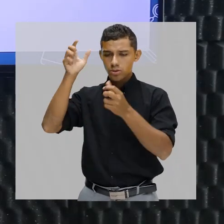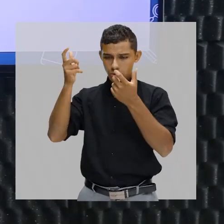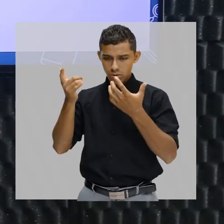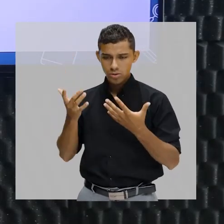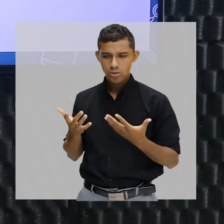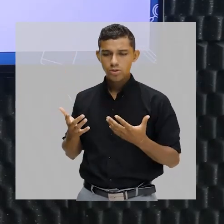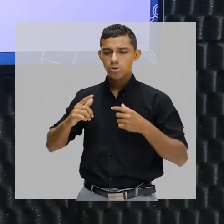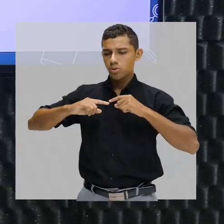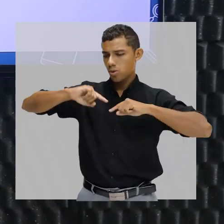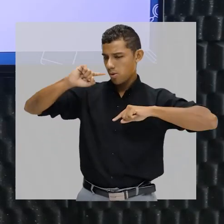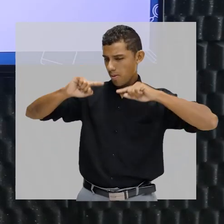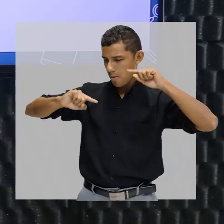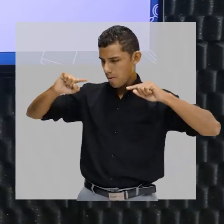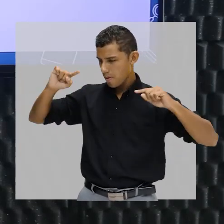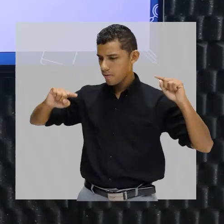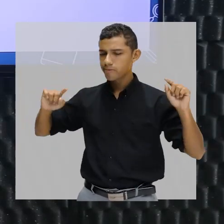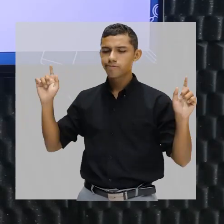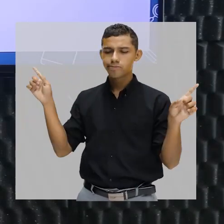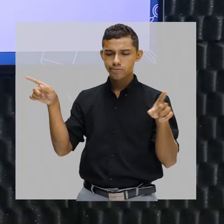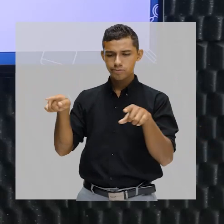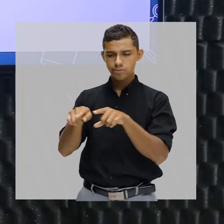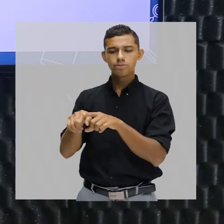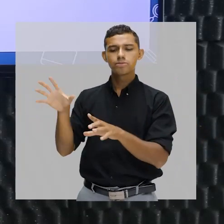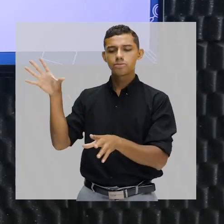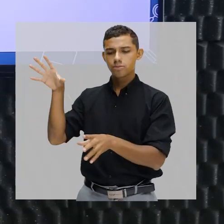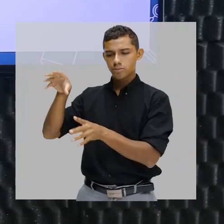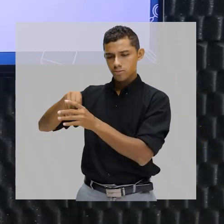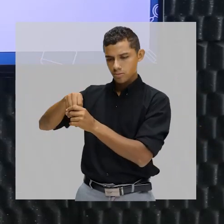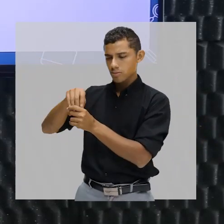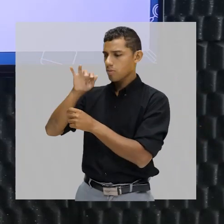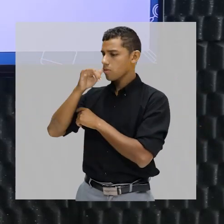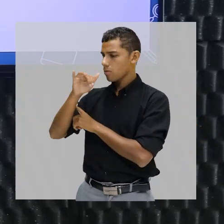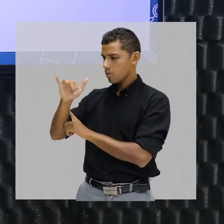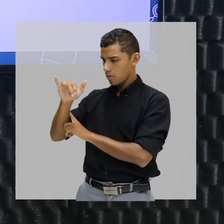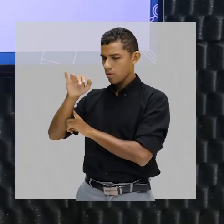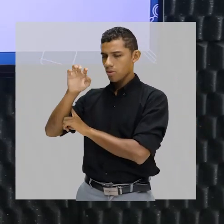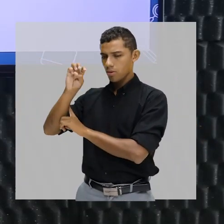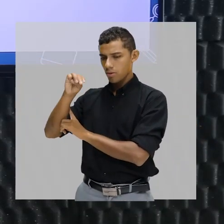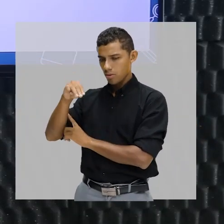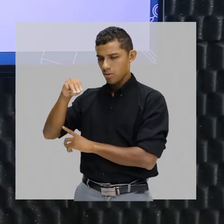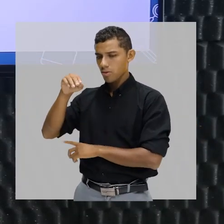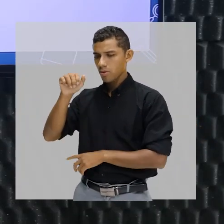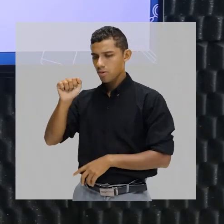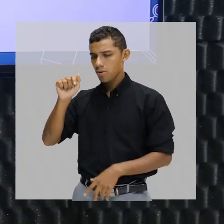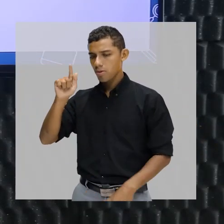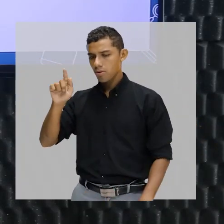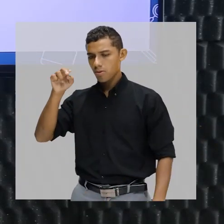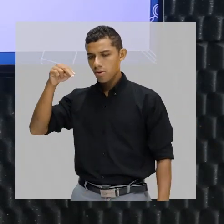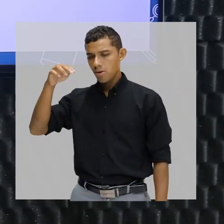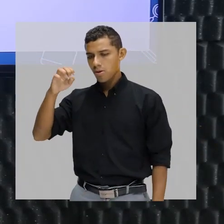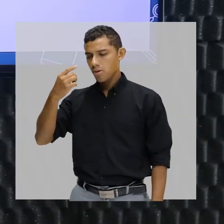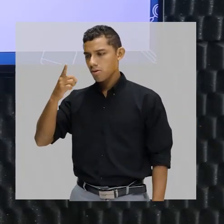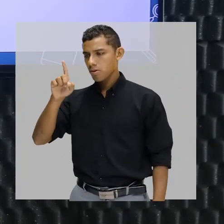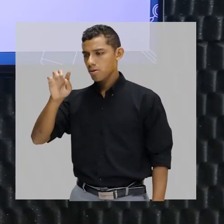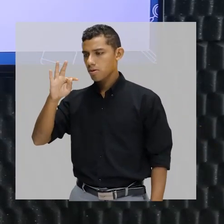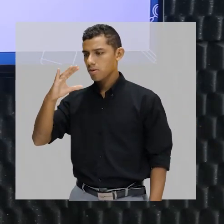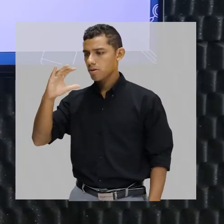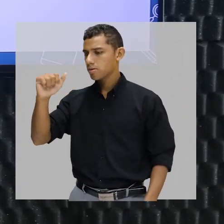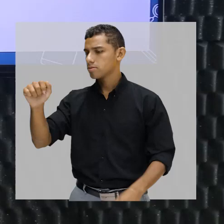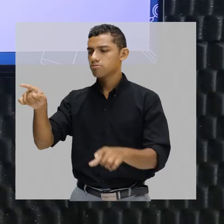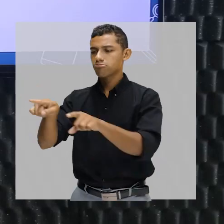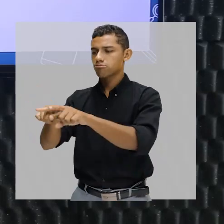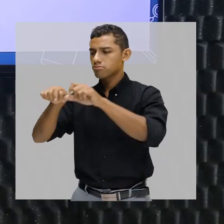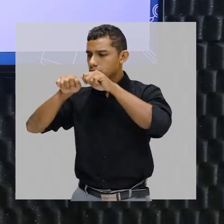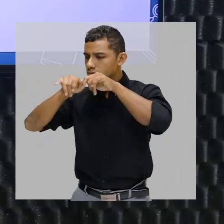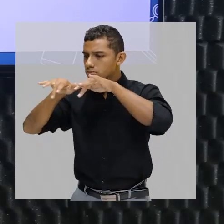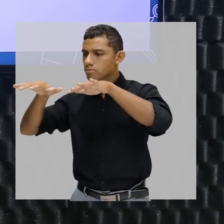ondulatória dela, nós consideramos como ondas eletromagnéticas, tá ok? E elas conseguem se propagar sim no vácuo, certo?